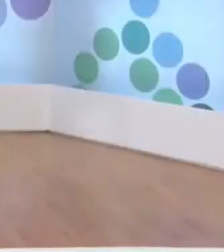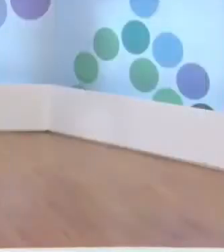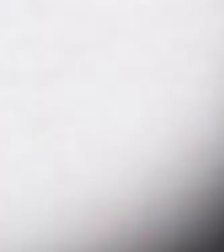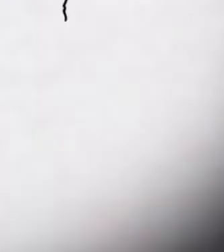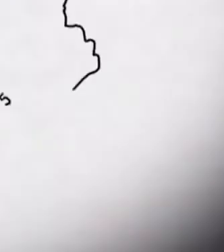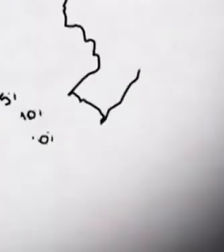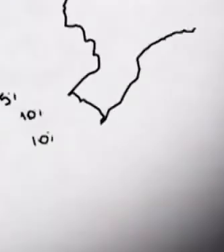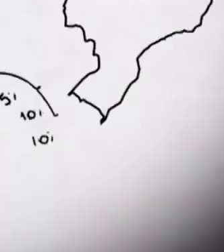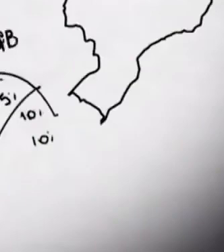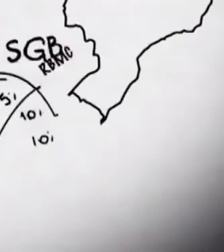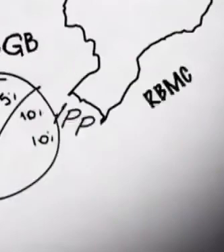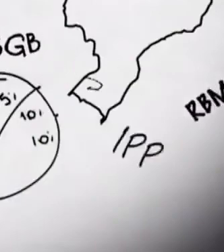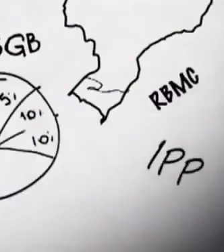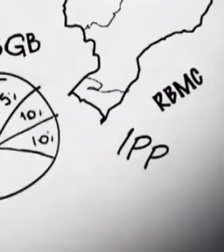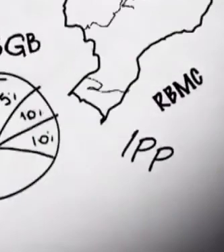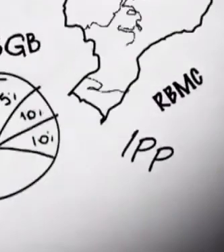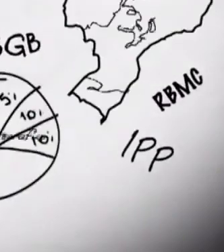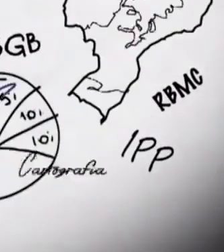o